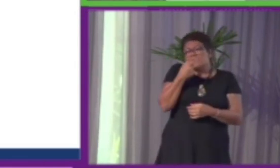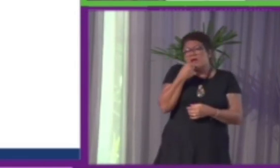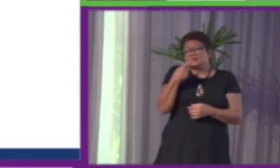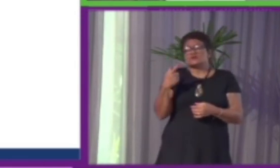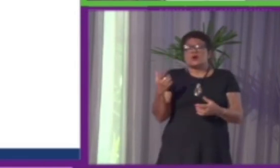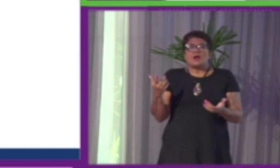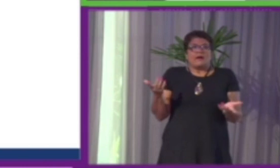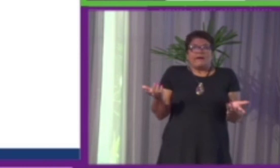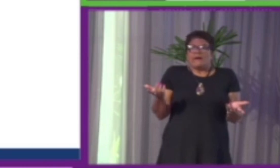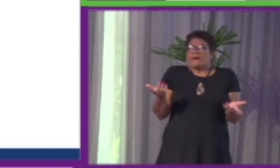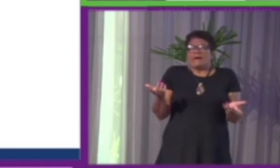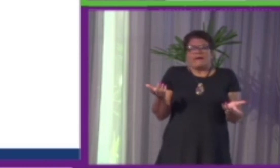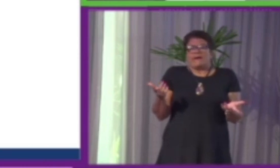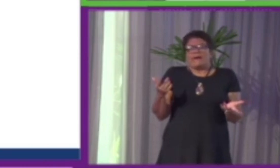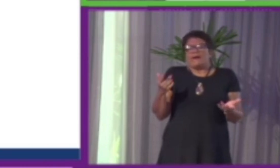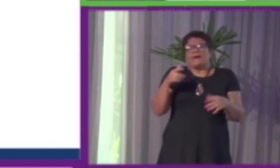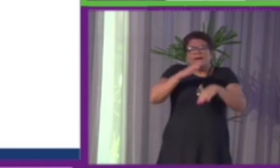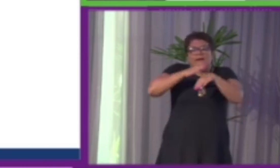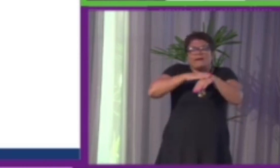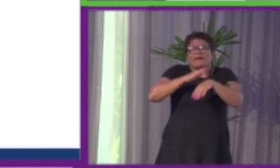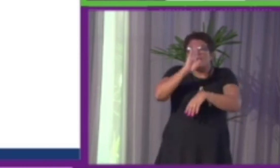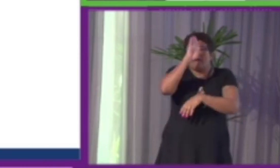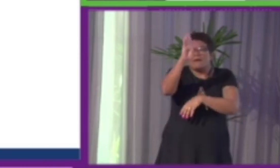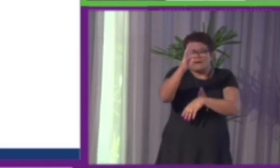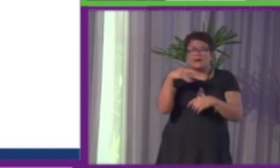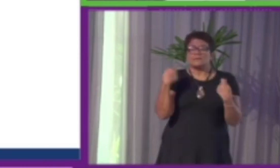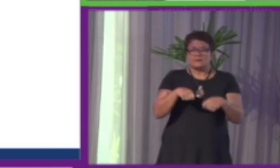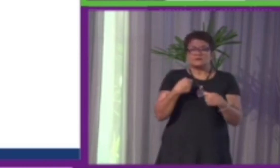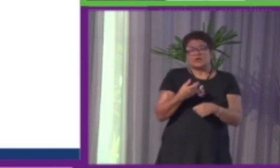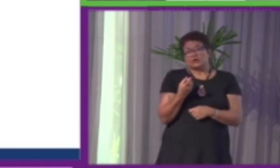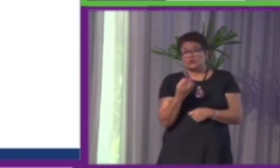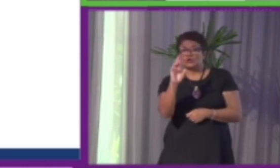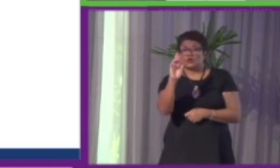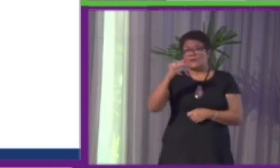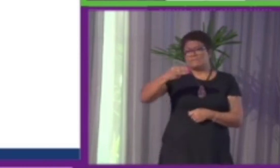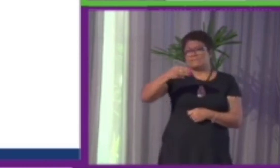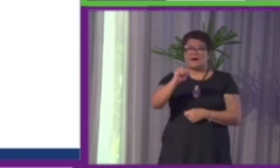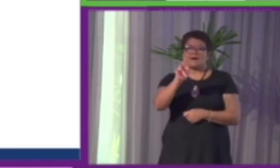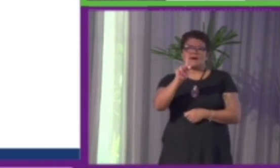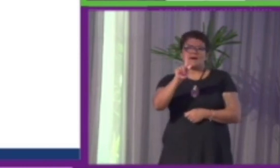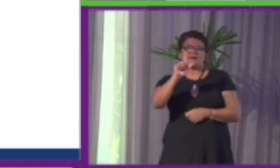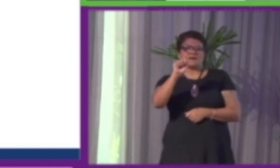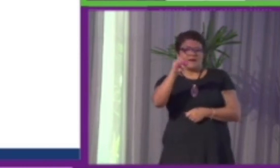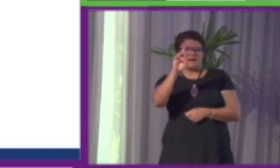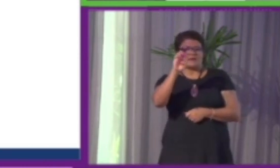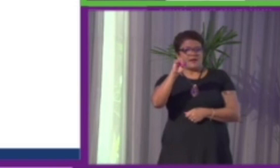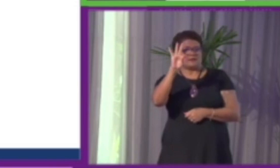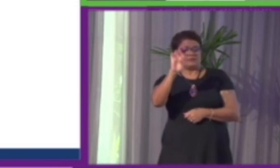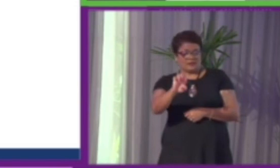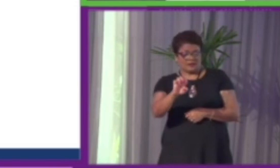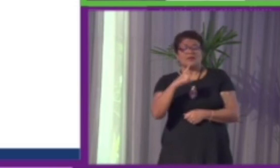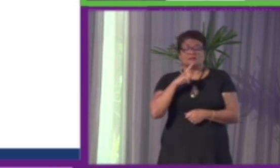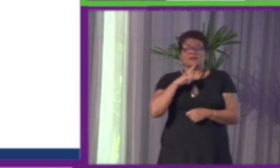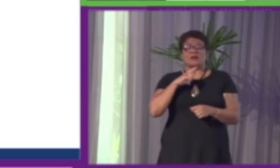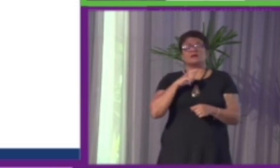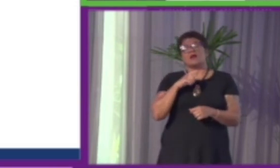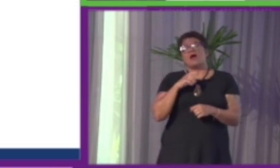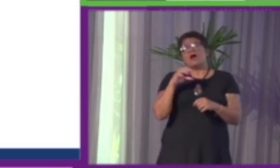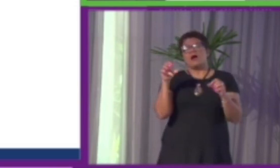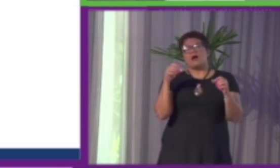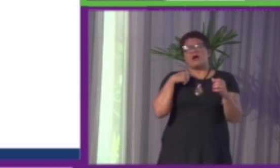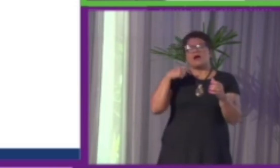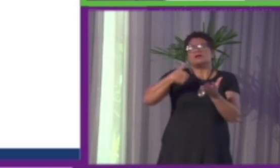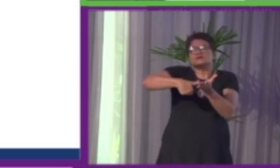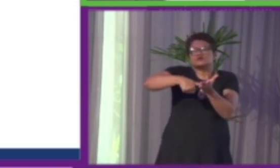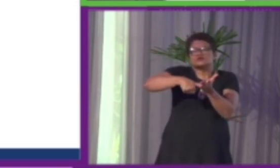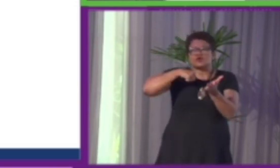não falar aqui de um papel fundamental que a doutora Margarete teve em todo esse processo, em nome da Sociedade Brasileira de Pneumo, está atuando junto do Ministério